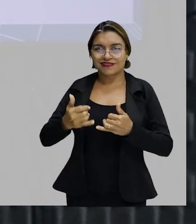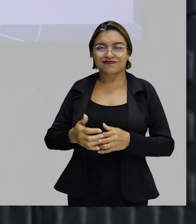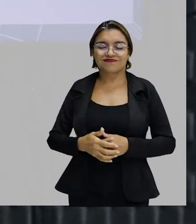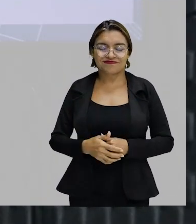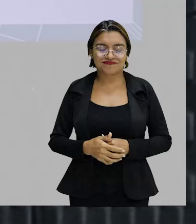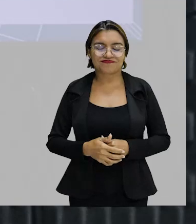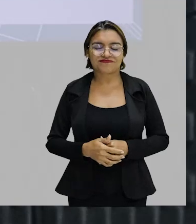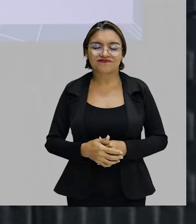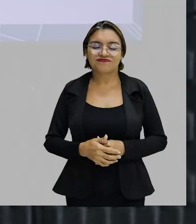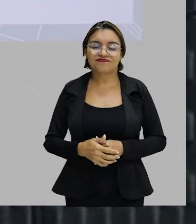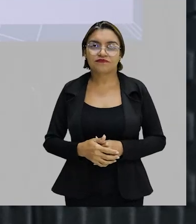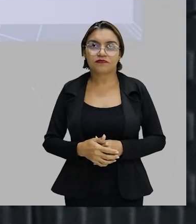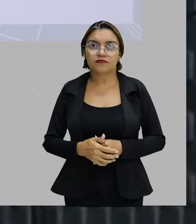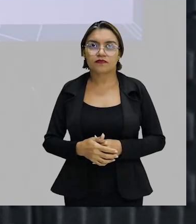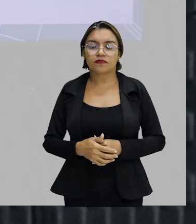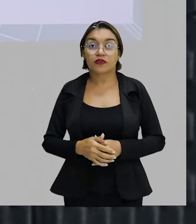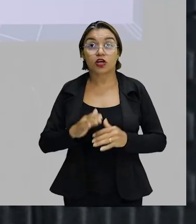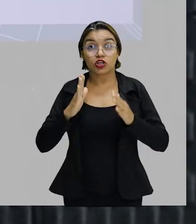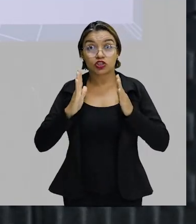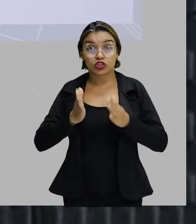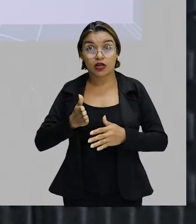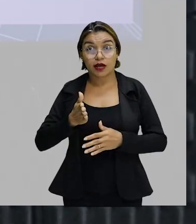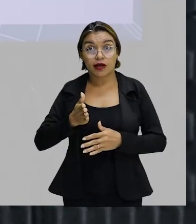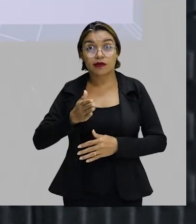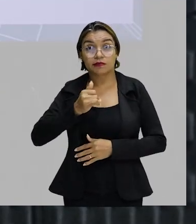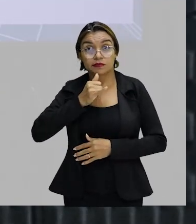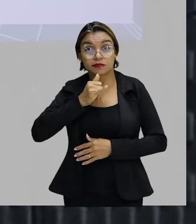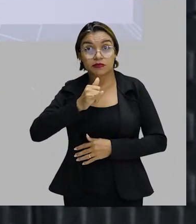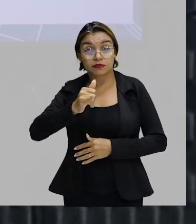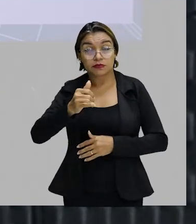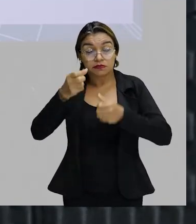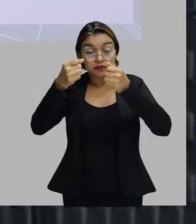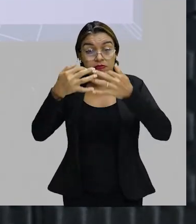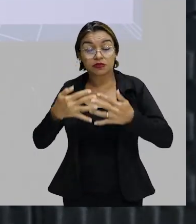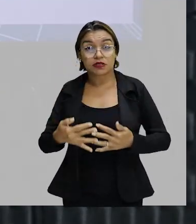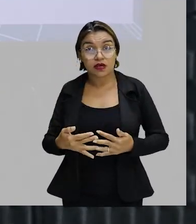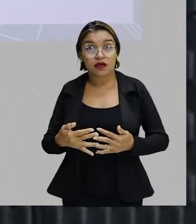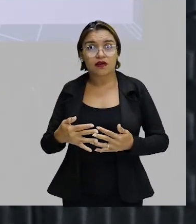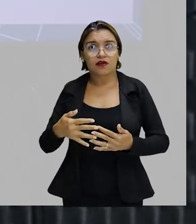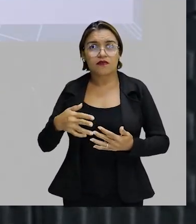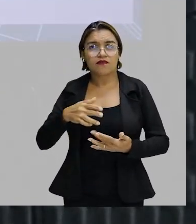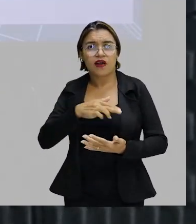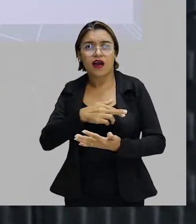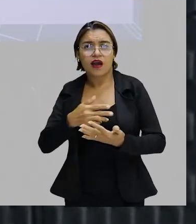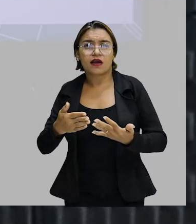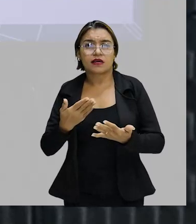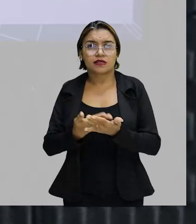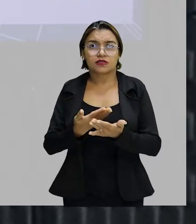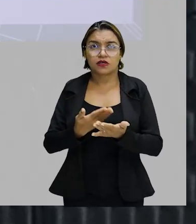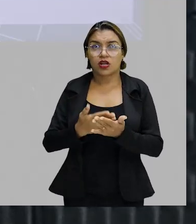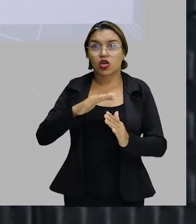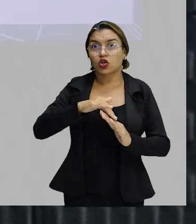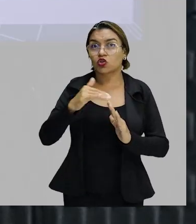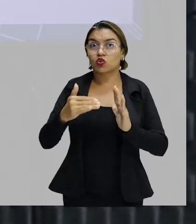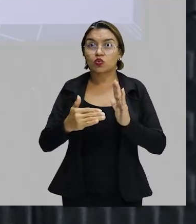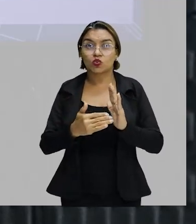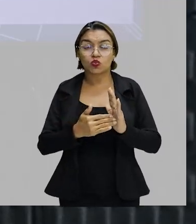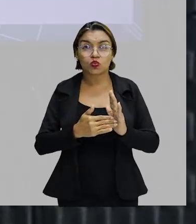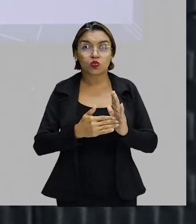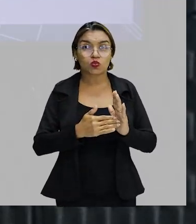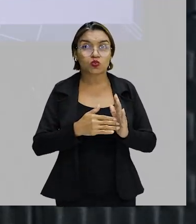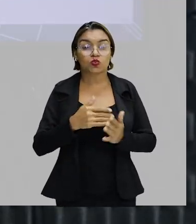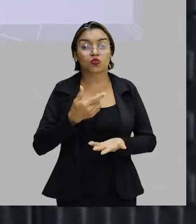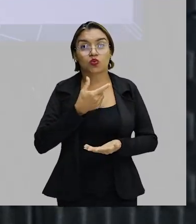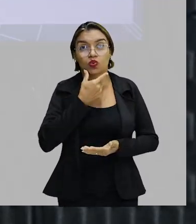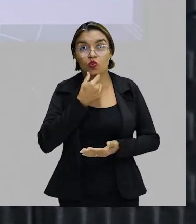brincadeira e como eu já falei para vocês em diversas aulas aqui tudo que o homem passa a executar que vai